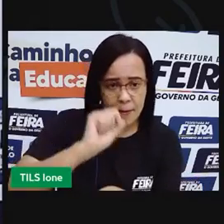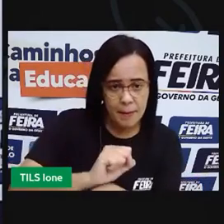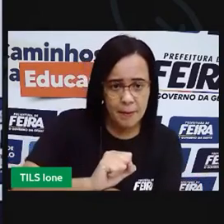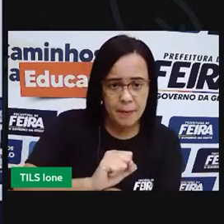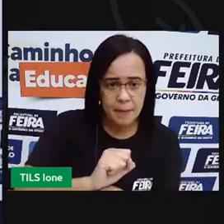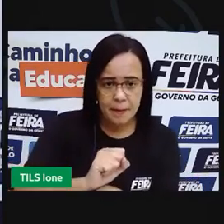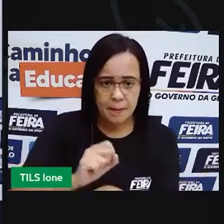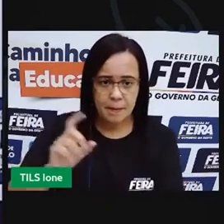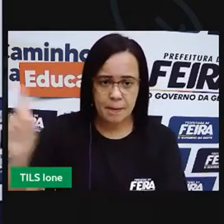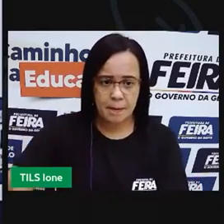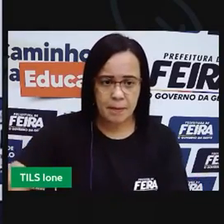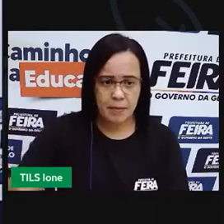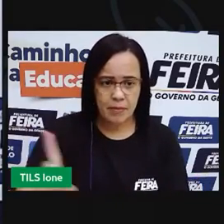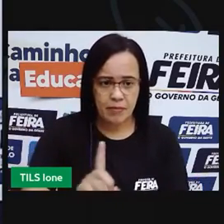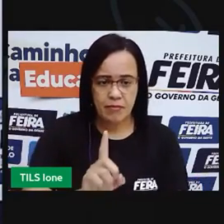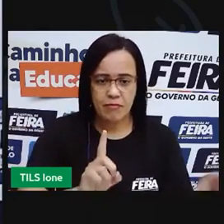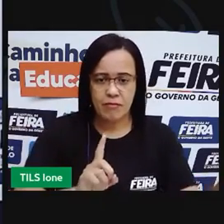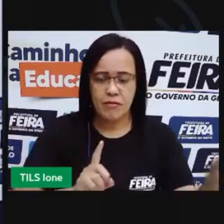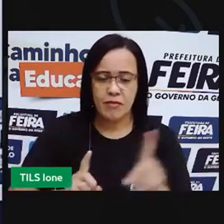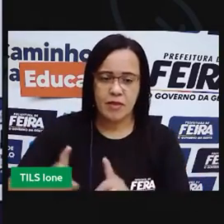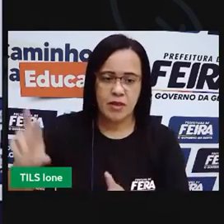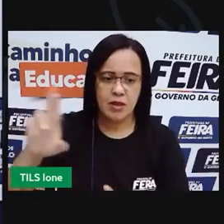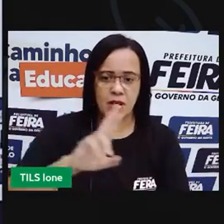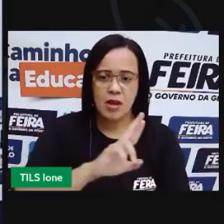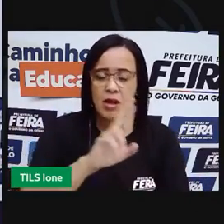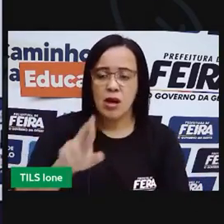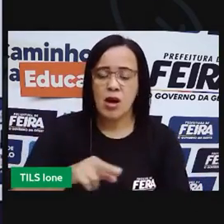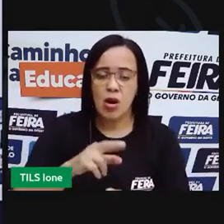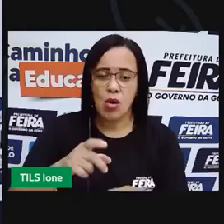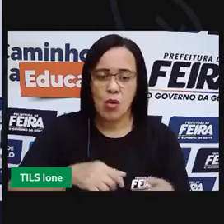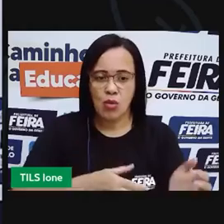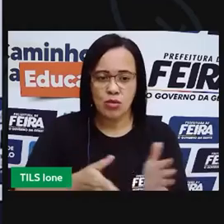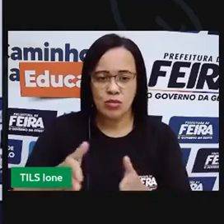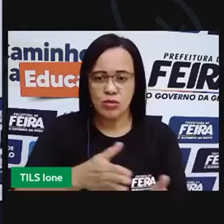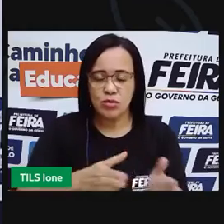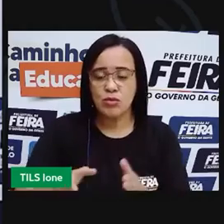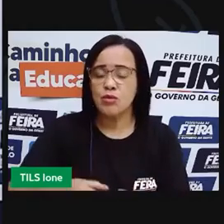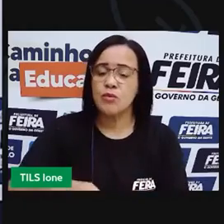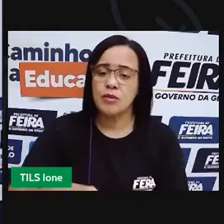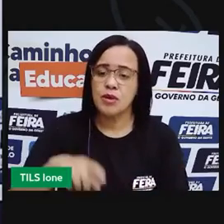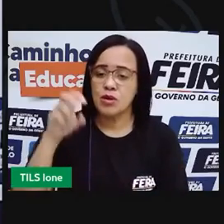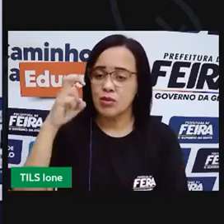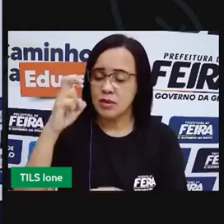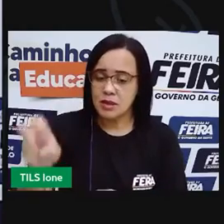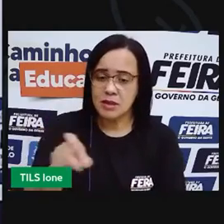minha avó feliz com cinco Papagaio do Futuro